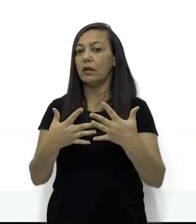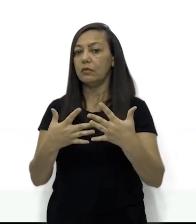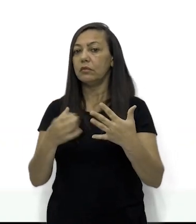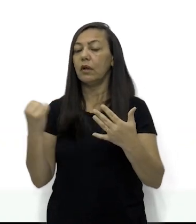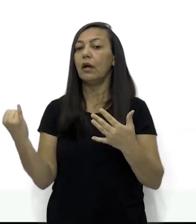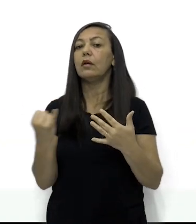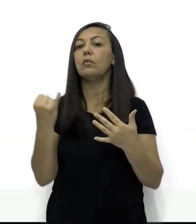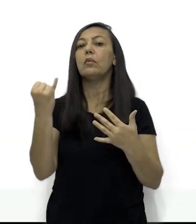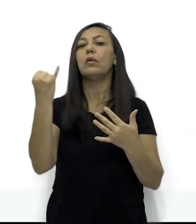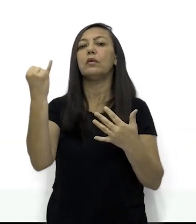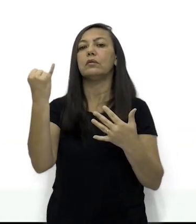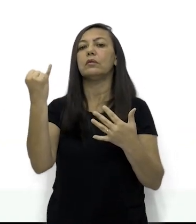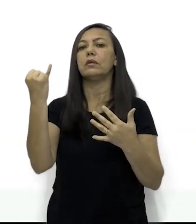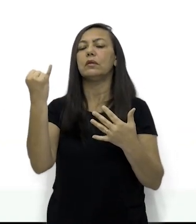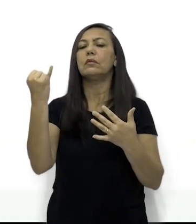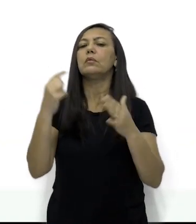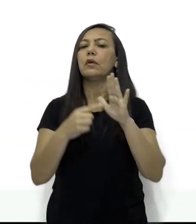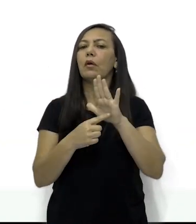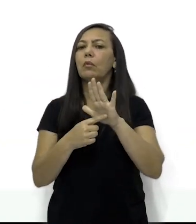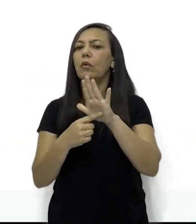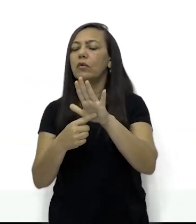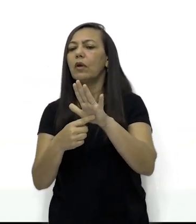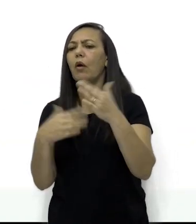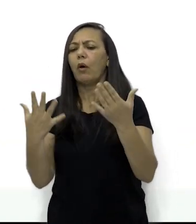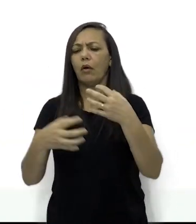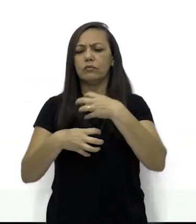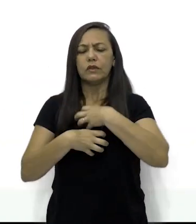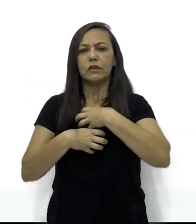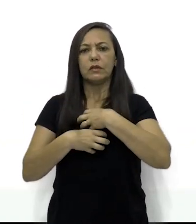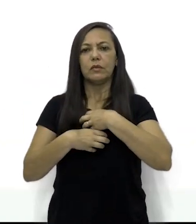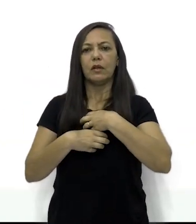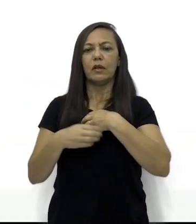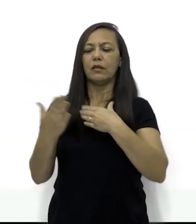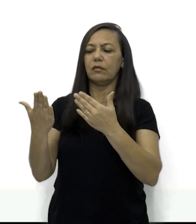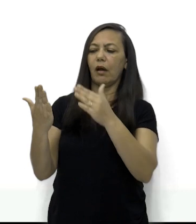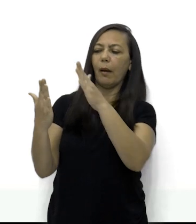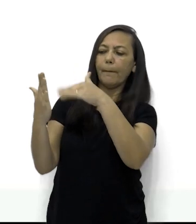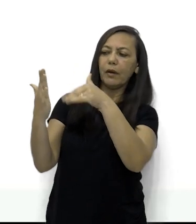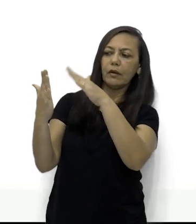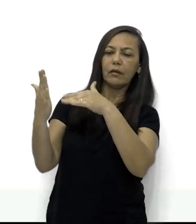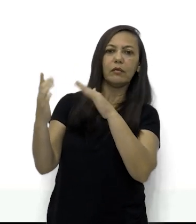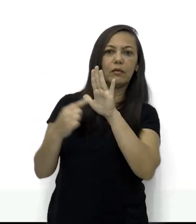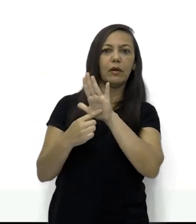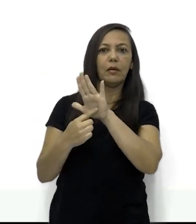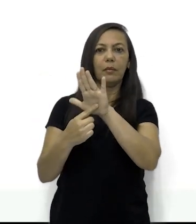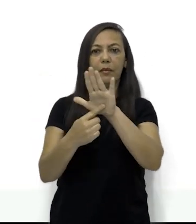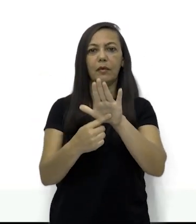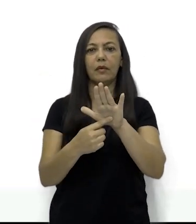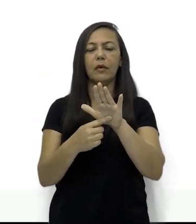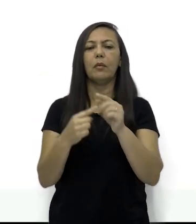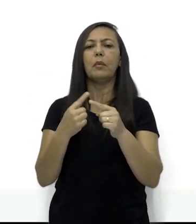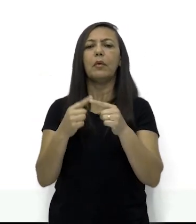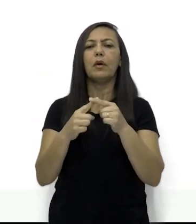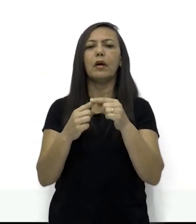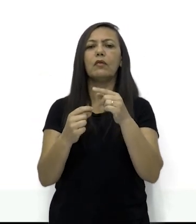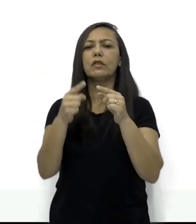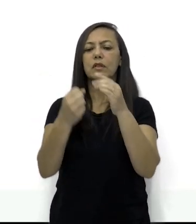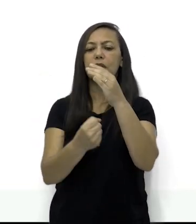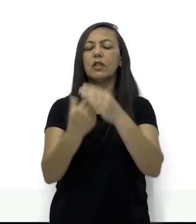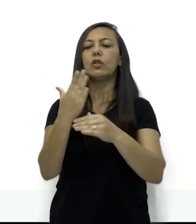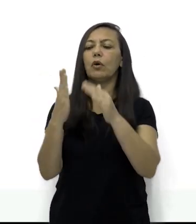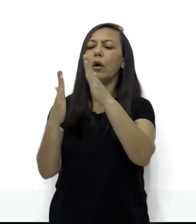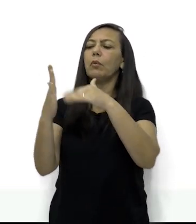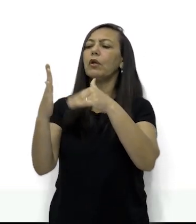Sugerimos uma descrição subjetiva, onde você irá exprimir quais sensações sua obra de arte desperta em você. O que essa pintura criada